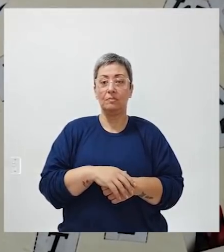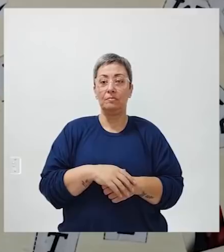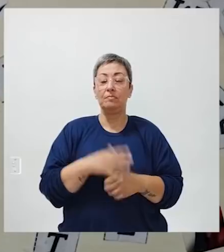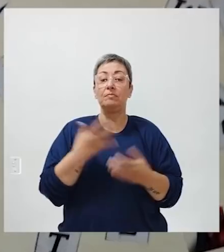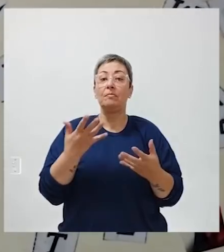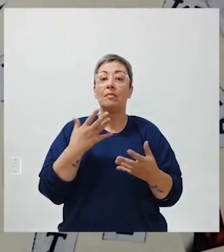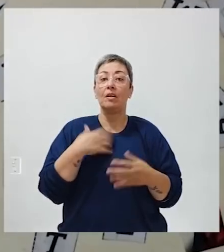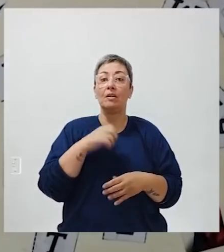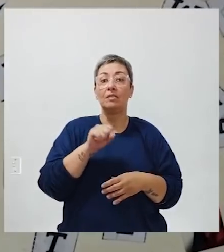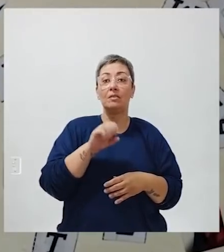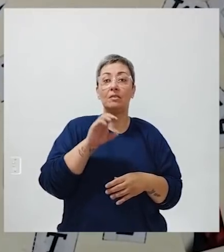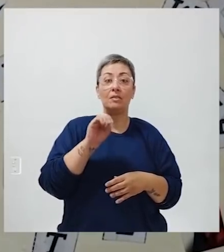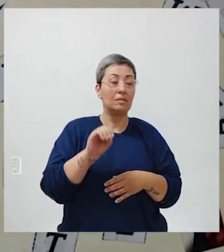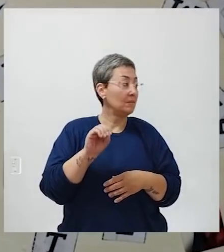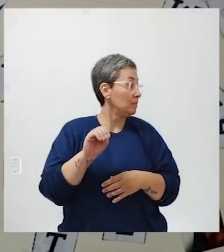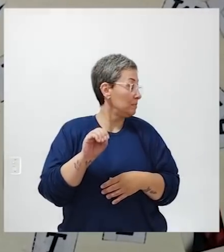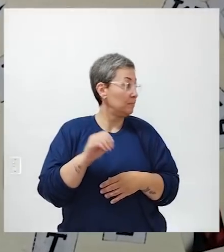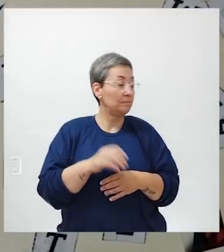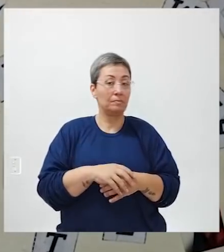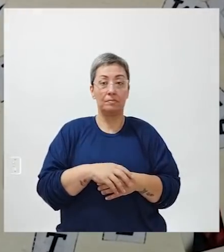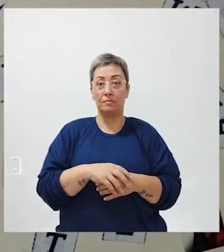pra ficar